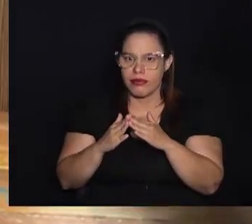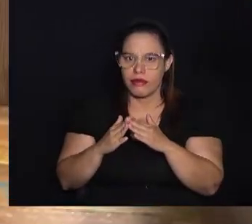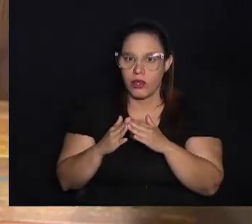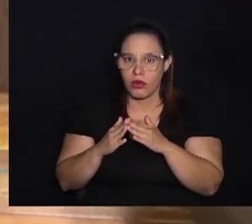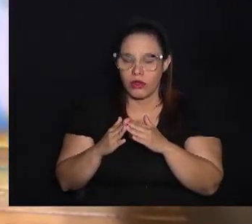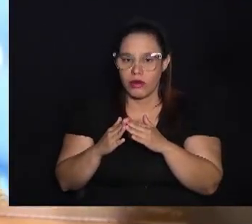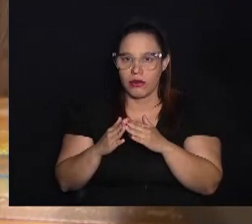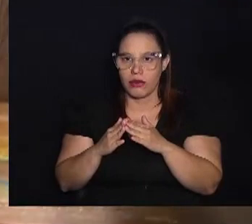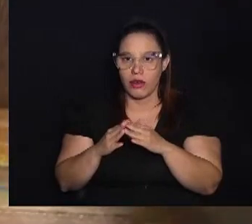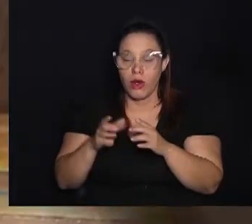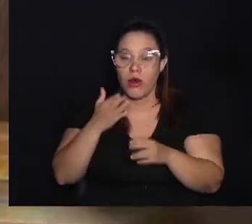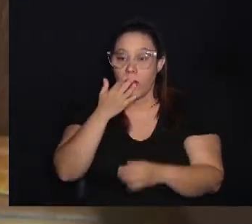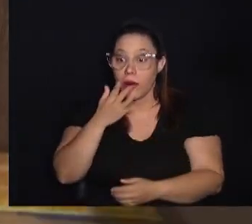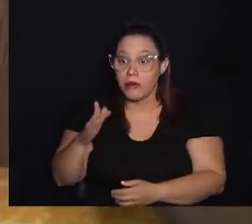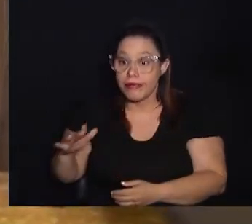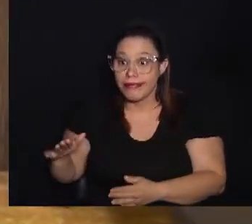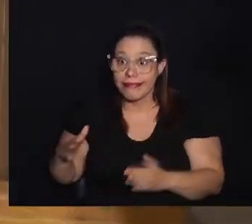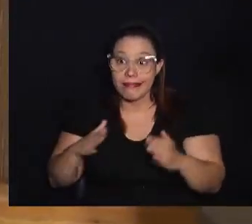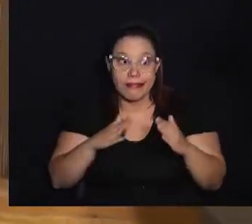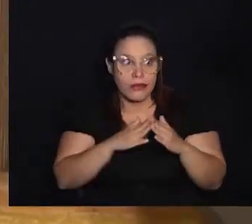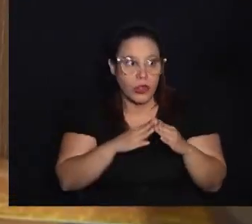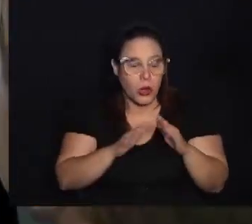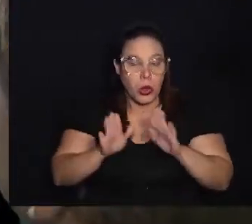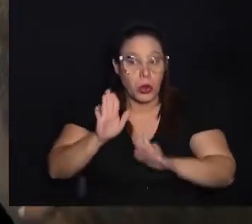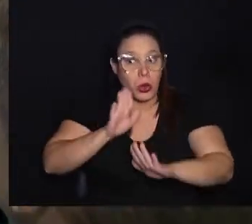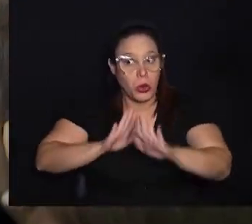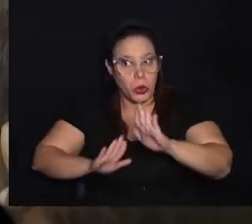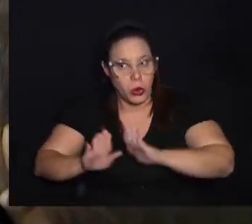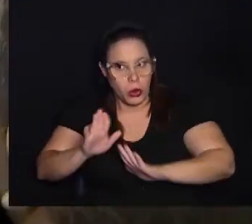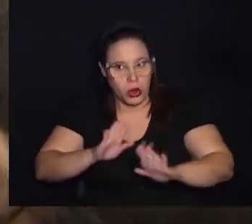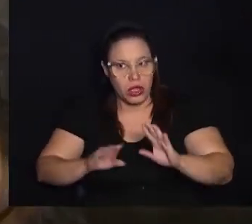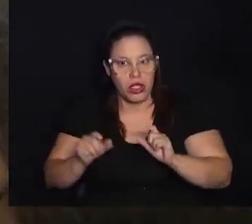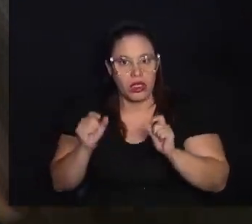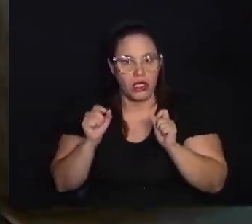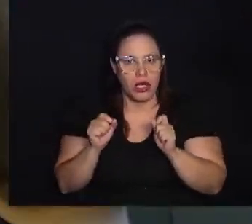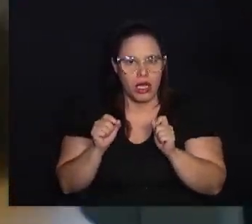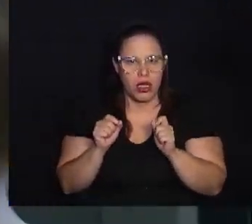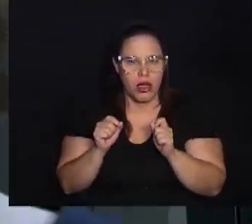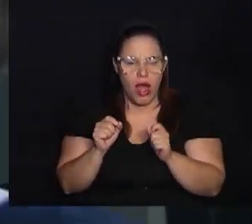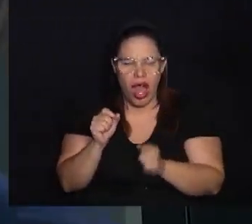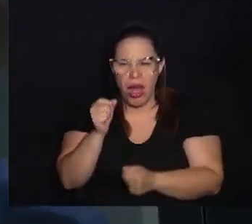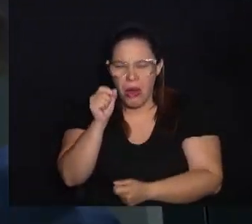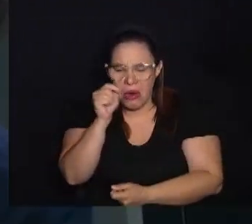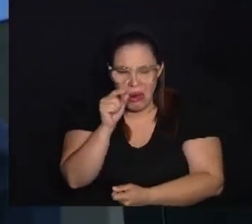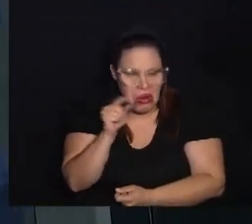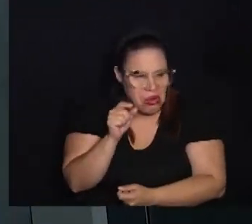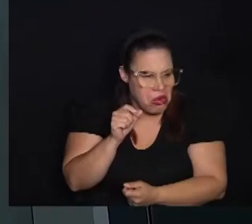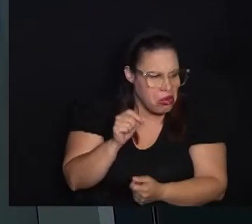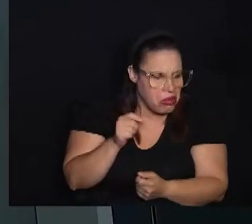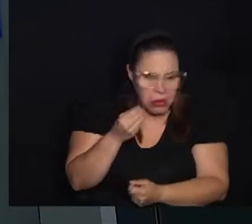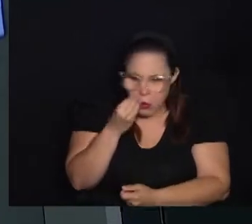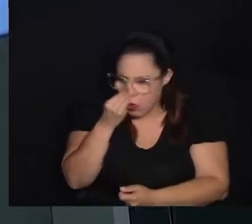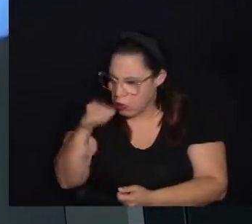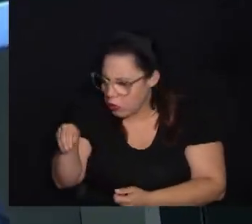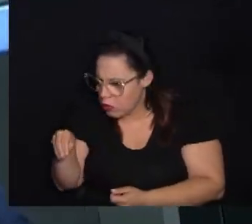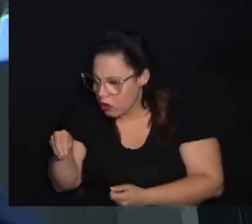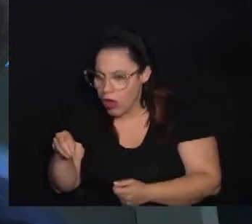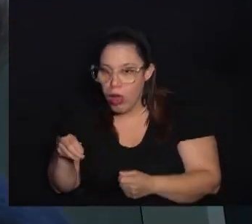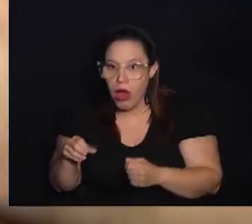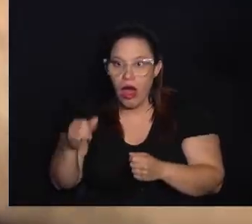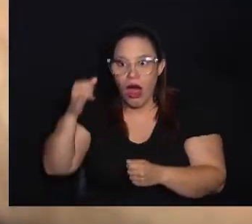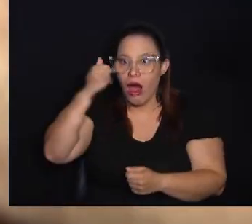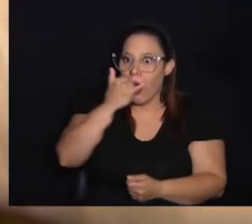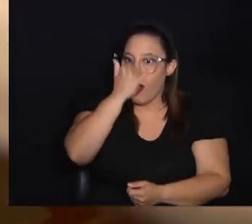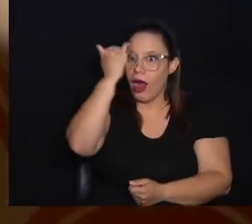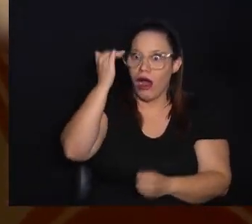Com as crianças em casa, todo cuidado é pouco. Basta alguns segundos de distração para um acidente doméstico